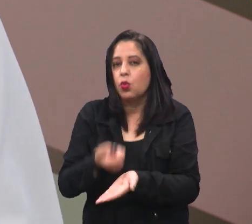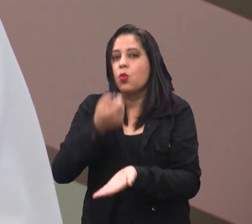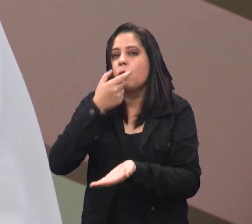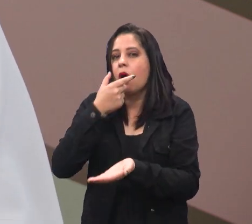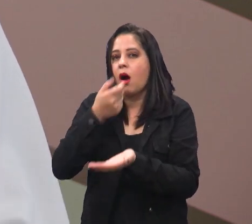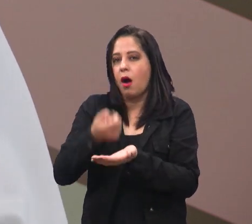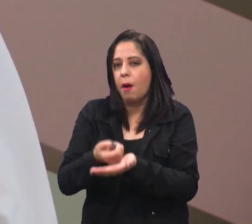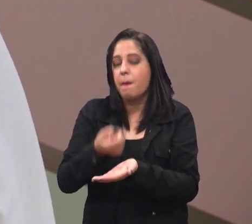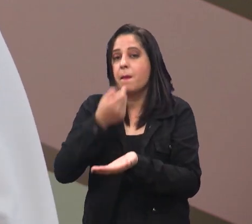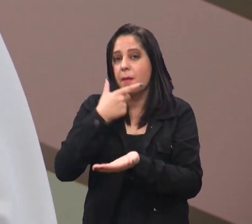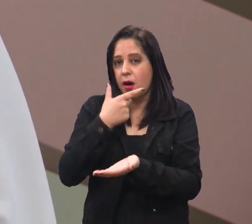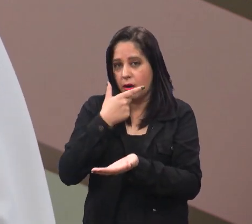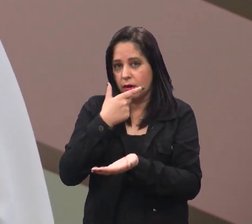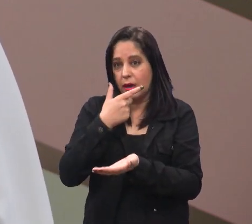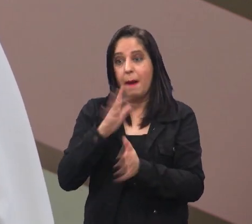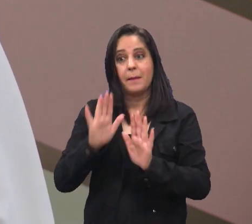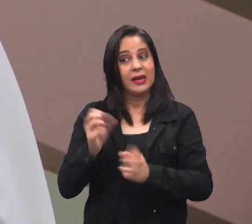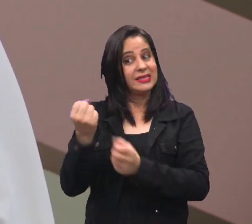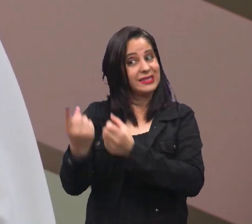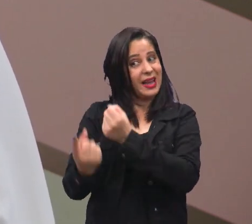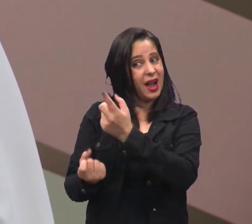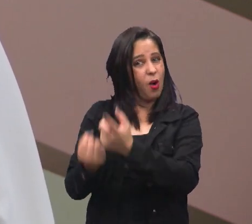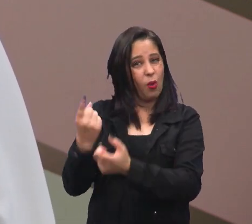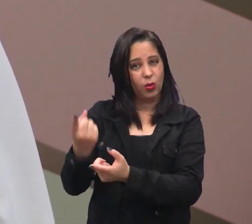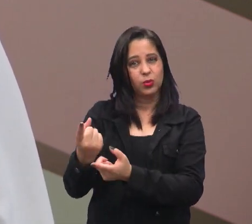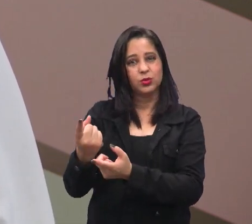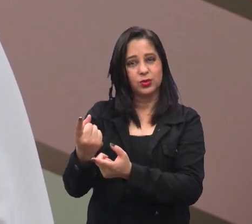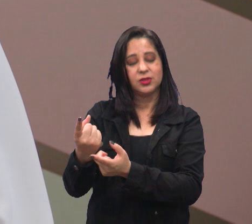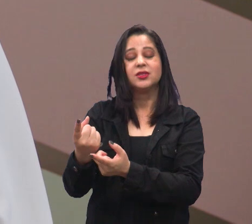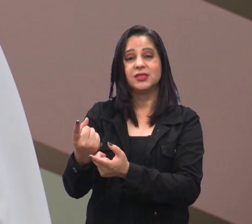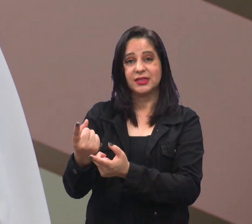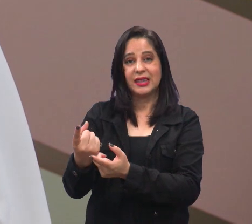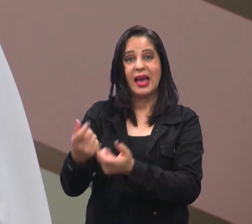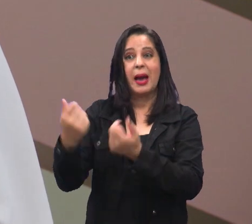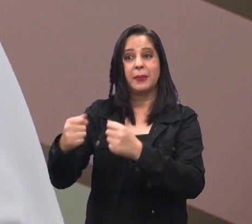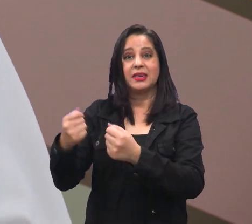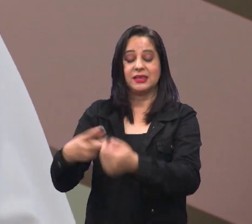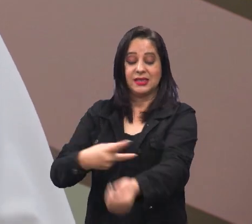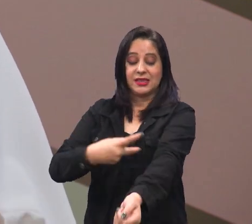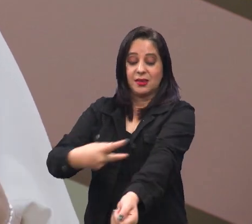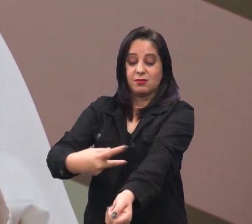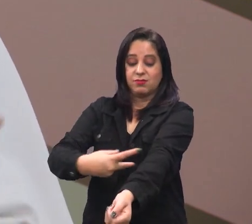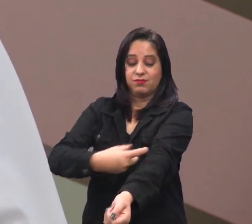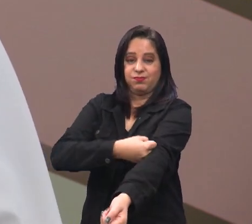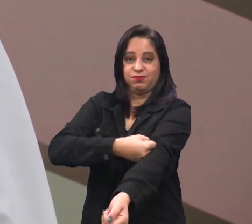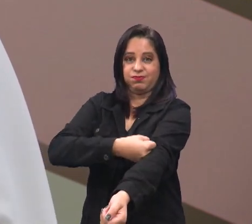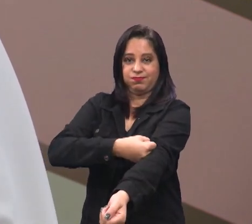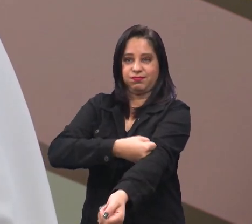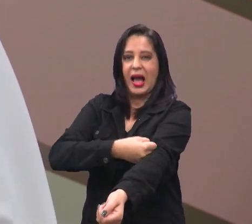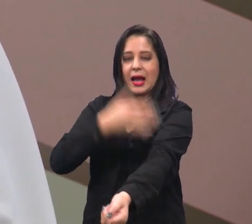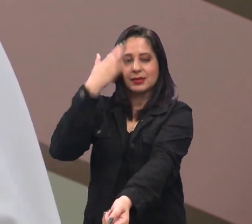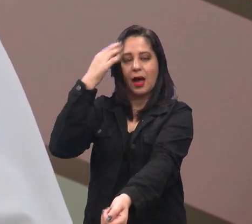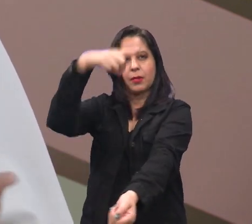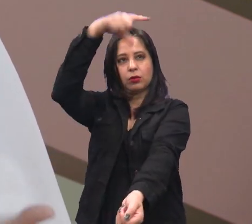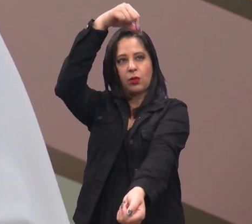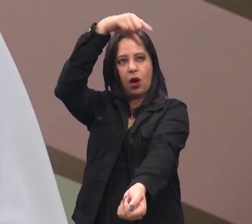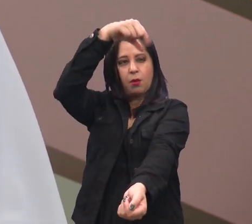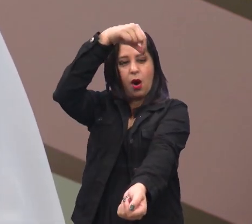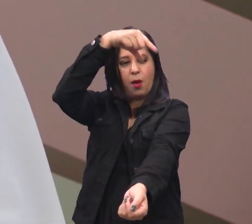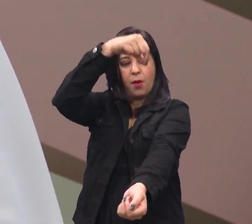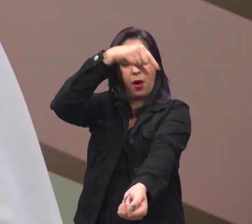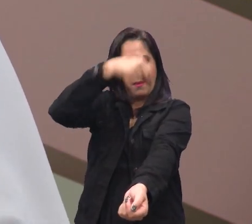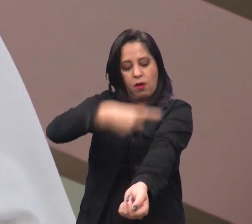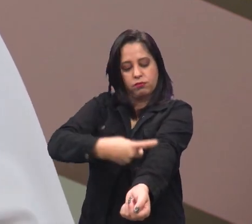ferro via oral. Em alguns casos, nós precisamos suplementar por via endovenosa, que são naquelas anemias profundas para evitar